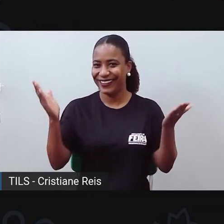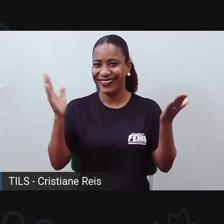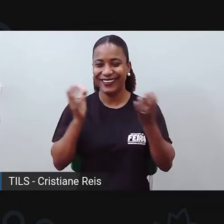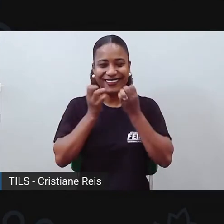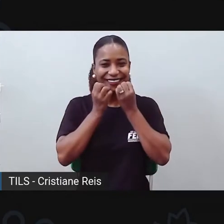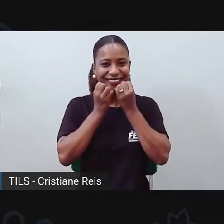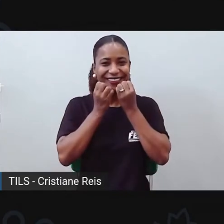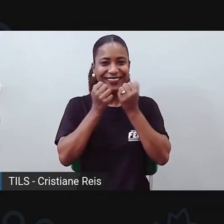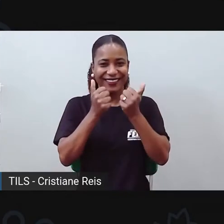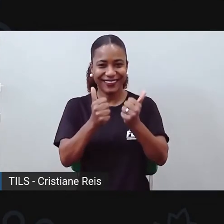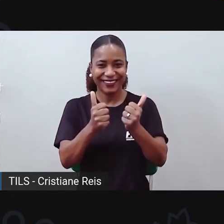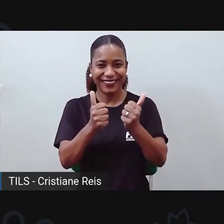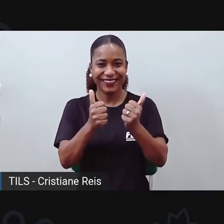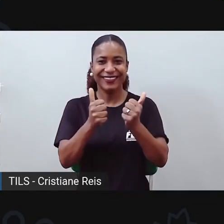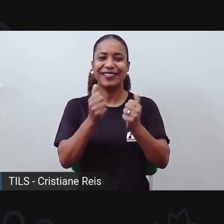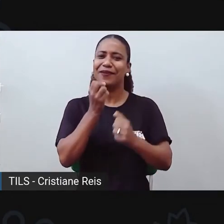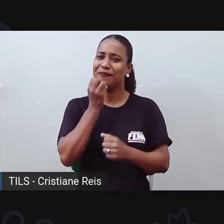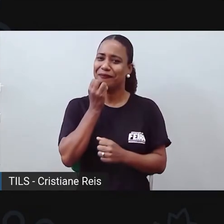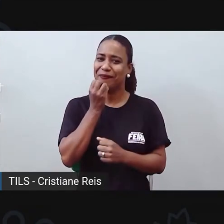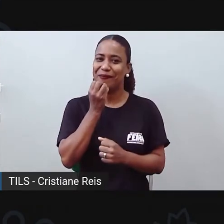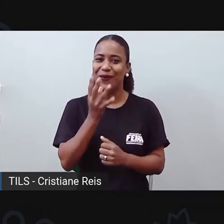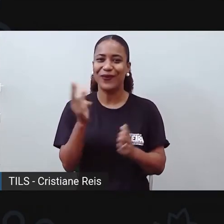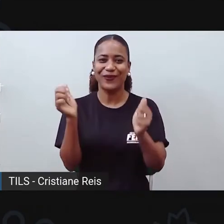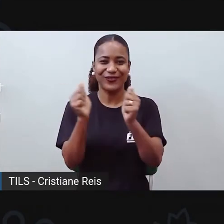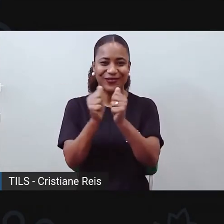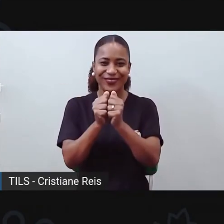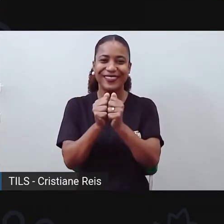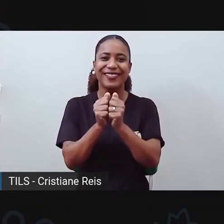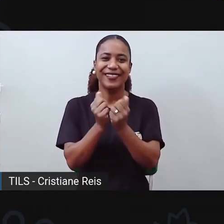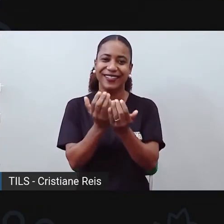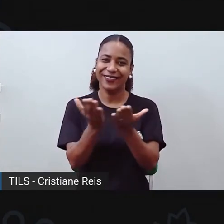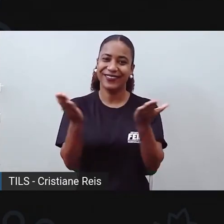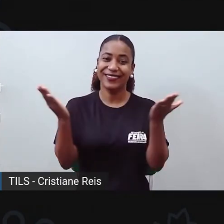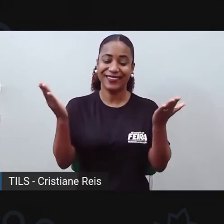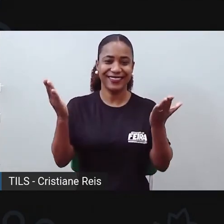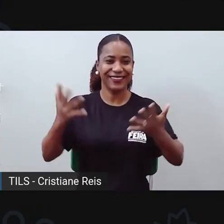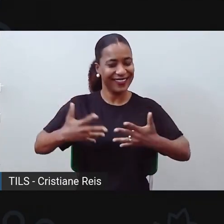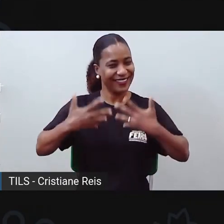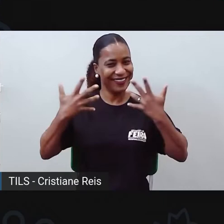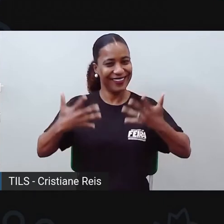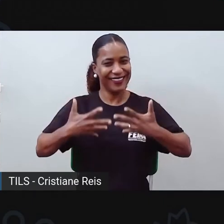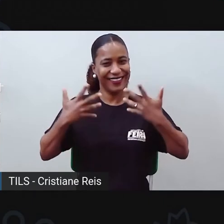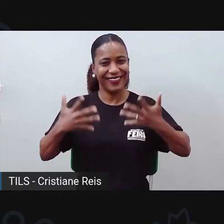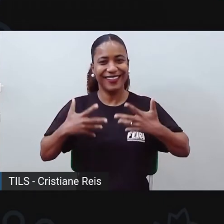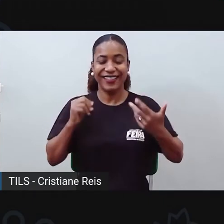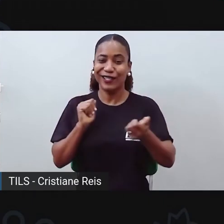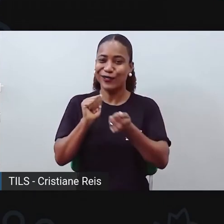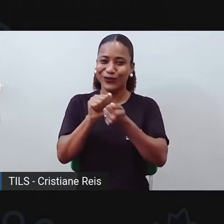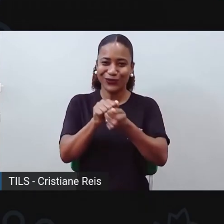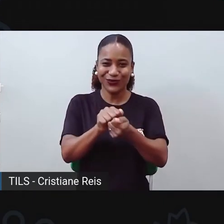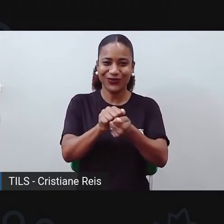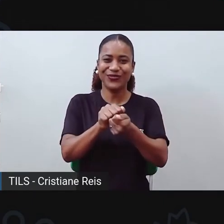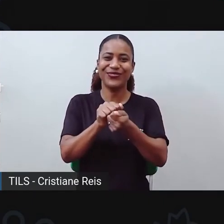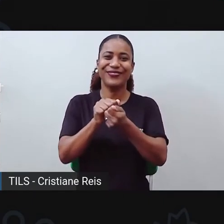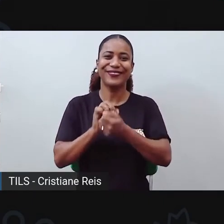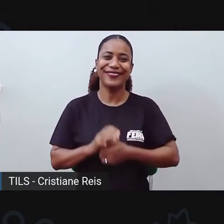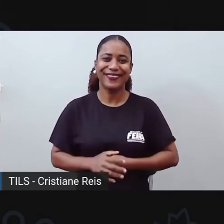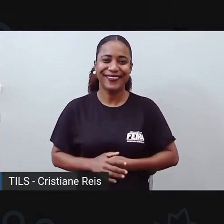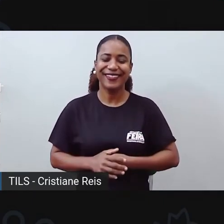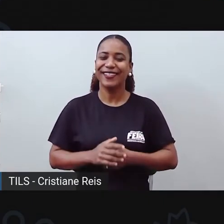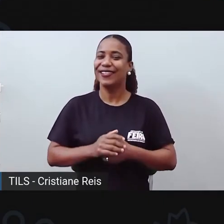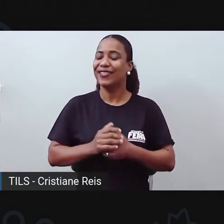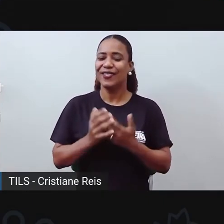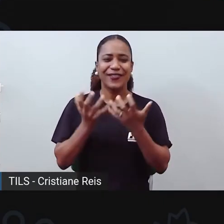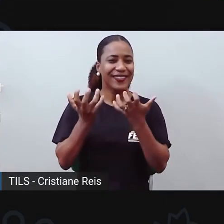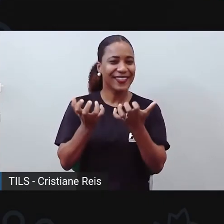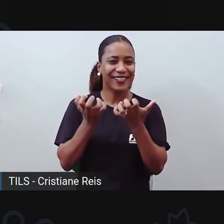Olá, meus queridos, que bom estar aqui com vocês mais uma vez. Vocês não sabem a alegria que é isso para mim, né? Então, eu desejo a vocês, assim,